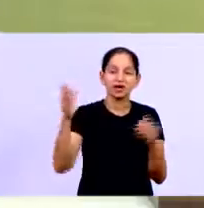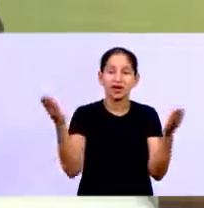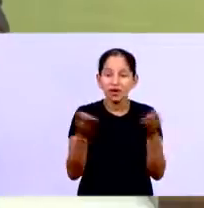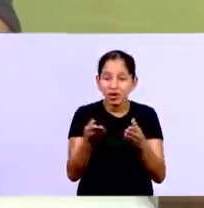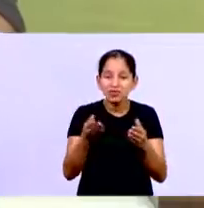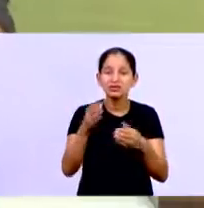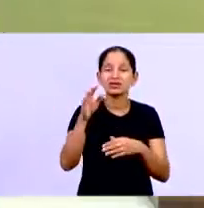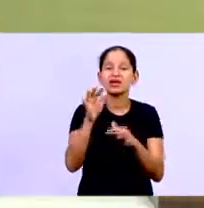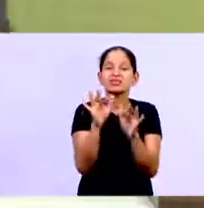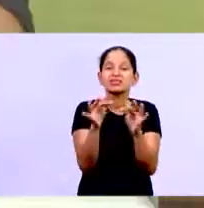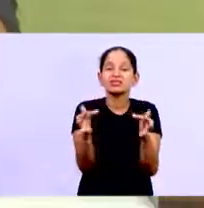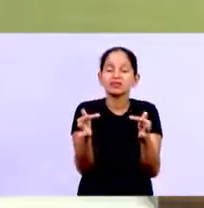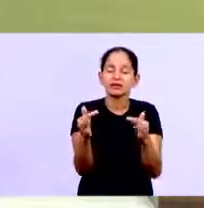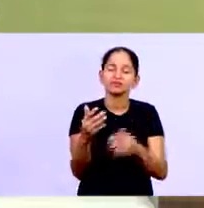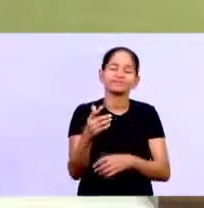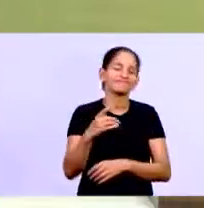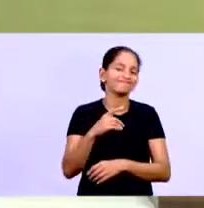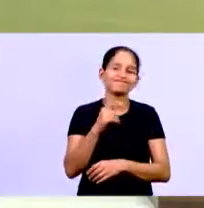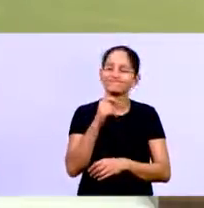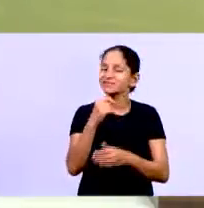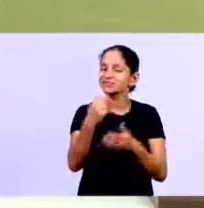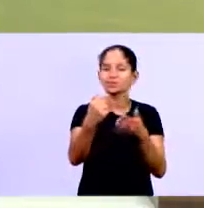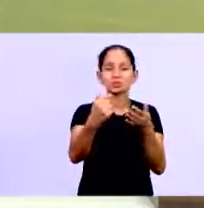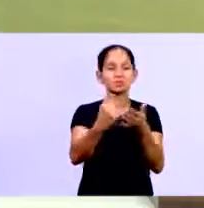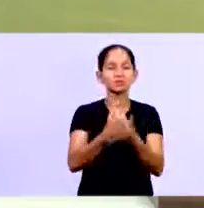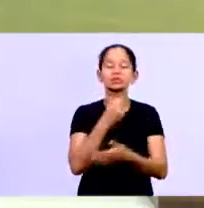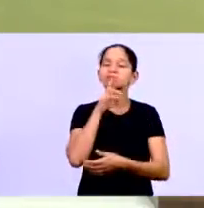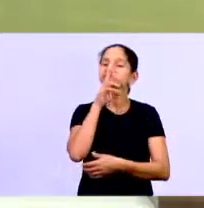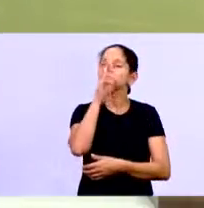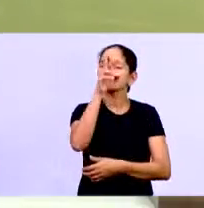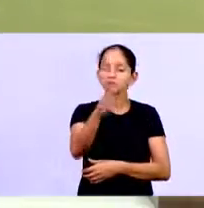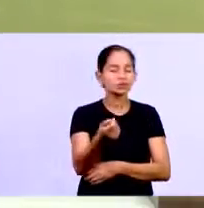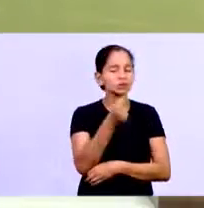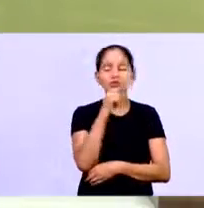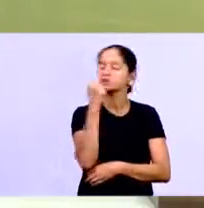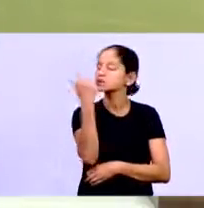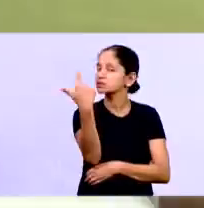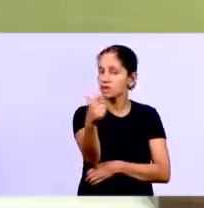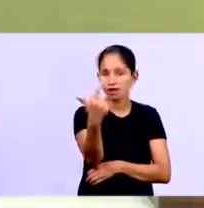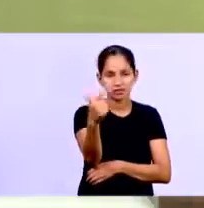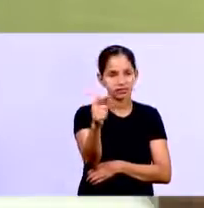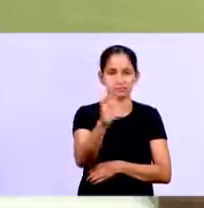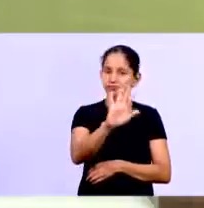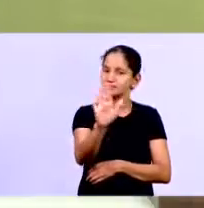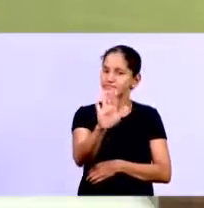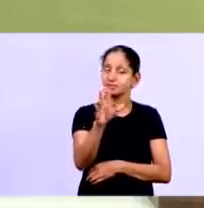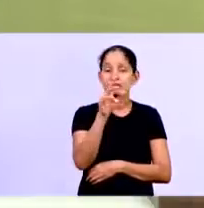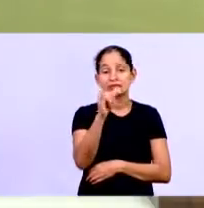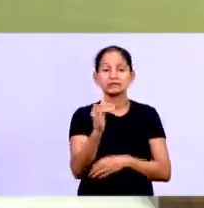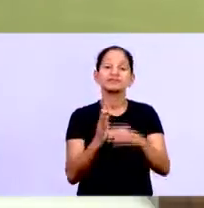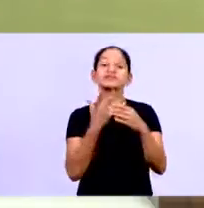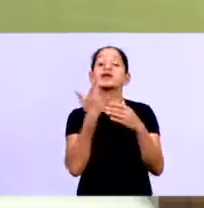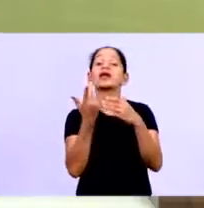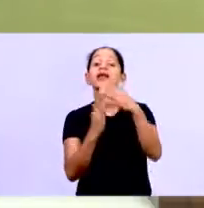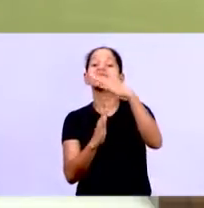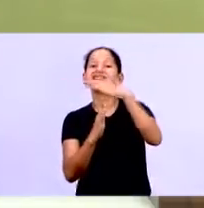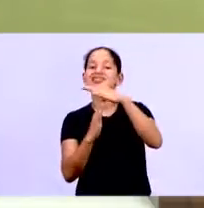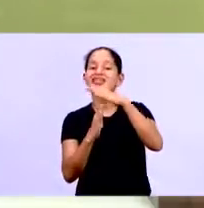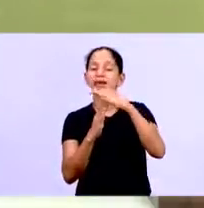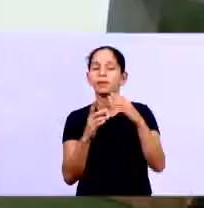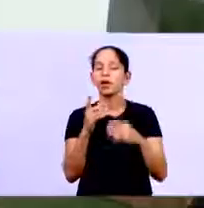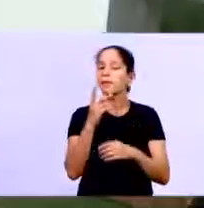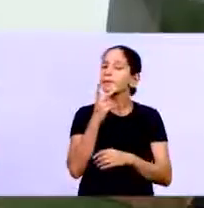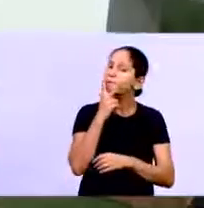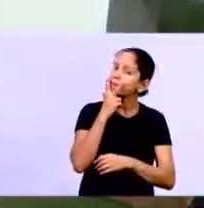mês. Então, é uma pergunta que a gente não tem como responder se você não especificar o tempo. Eu acho que a dúvida